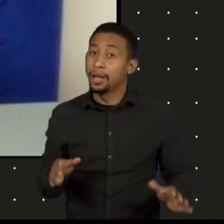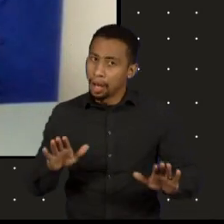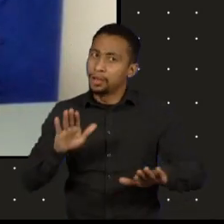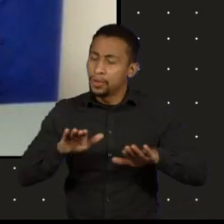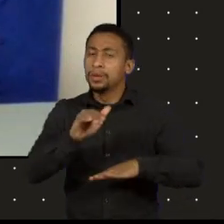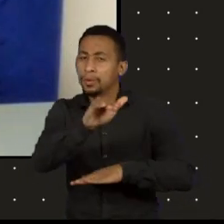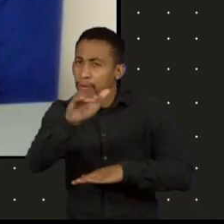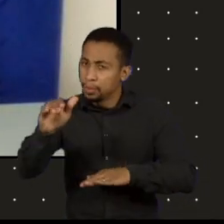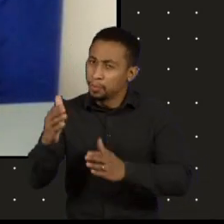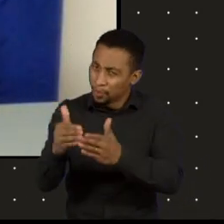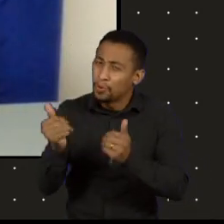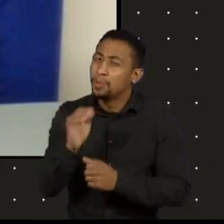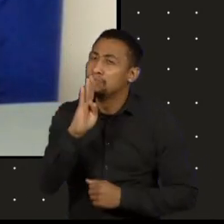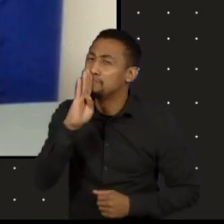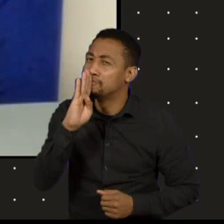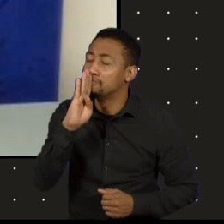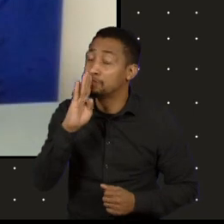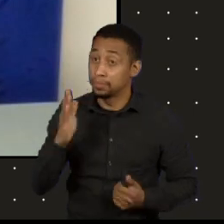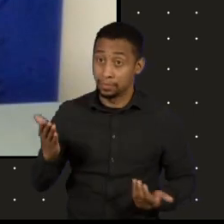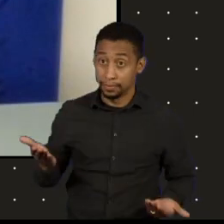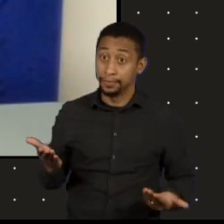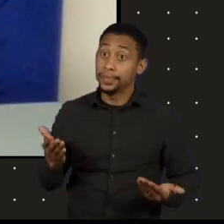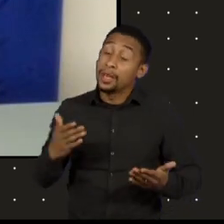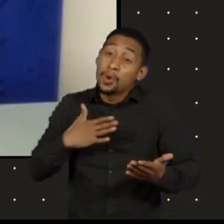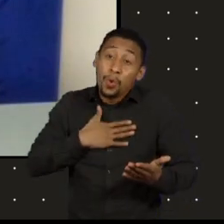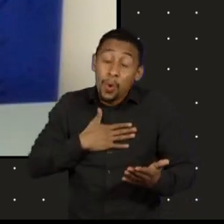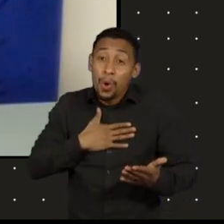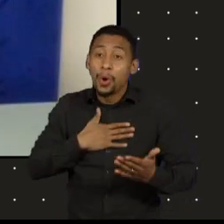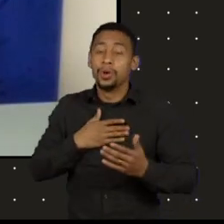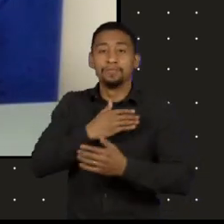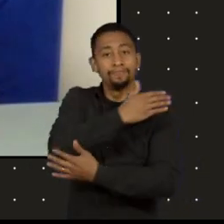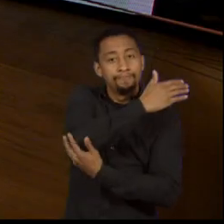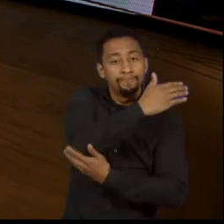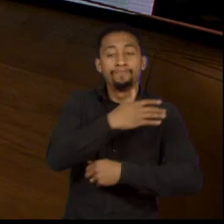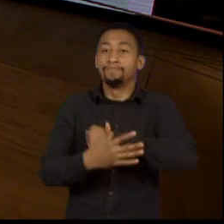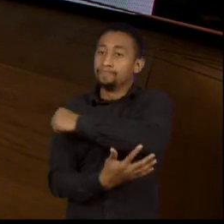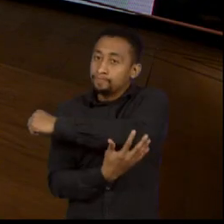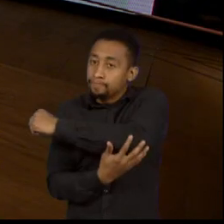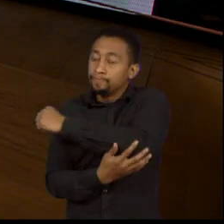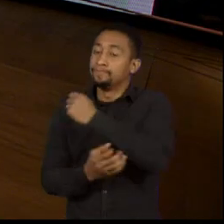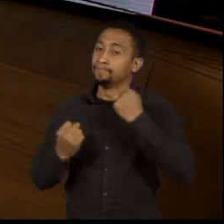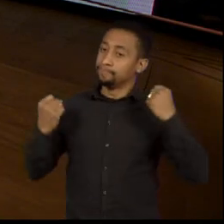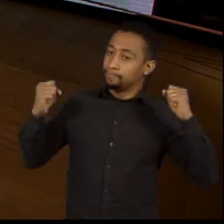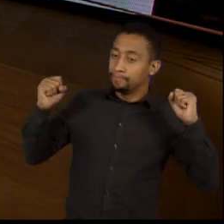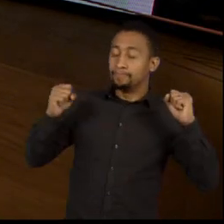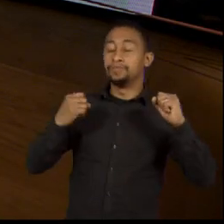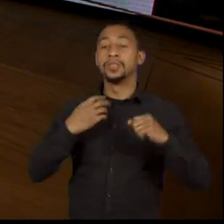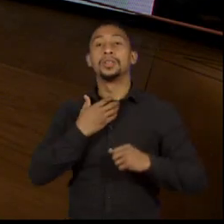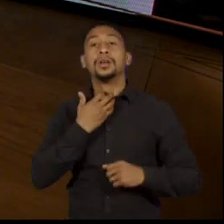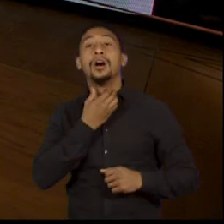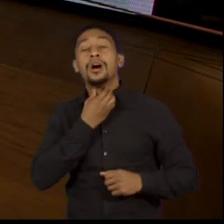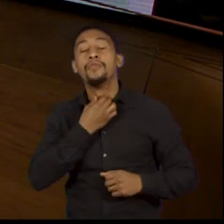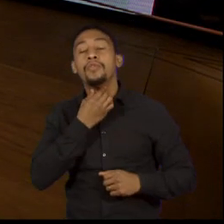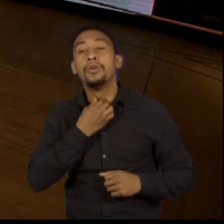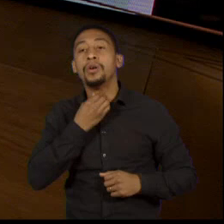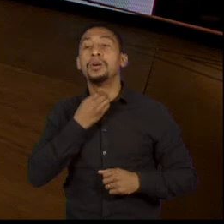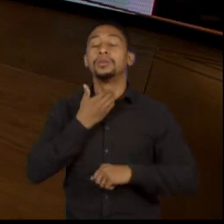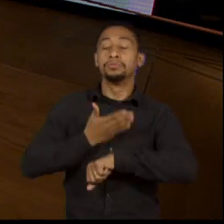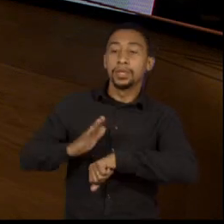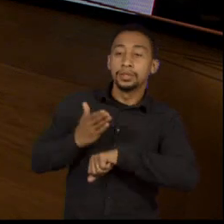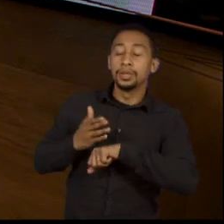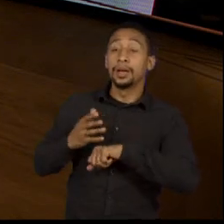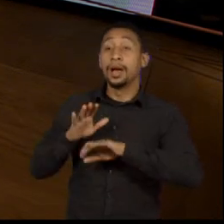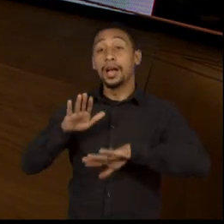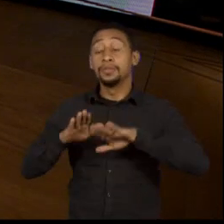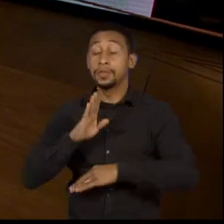peço e eu gosto de ficar ali, eu gosto de me aquecer, eu gosto de aquecer o corpo, eu gosto de aquecer a voz, ou não, às vezes fico quieta e